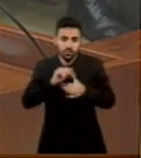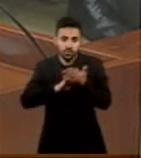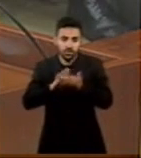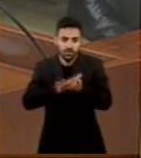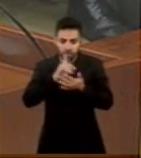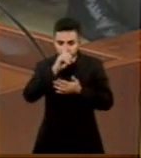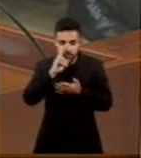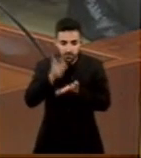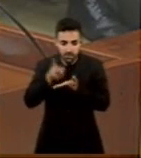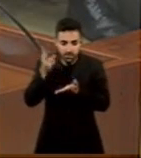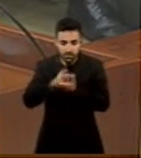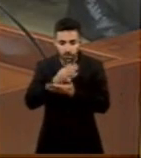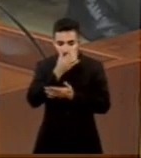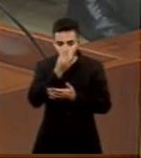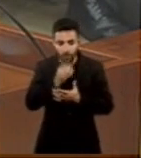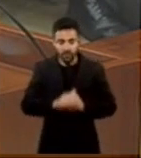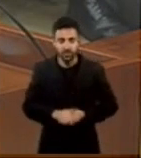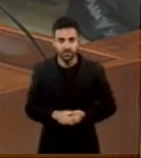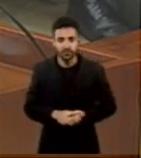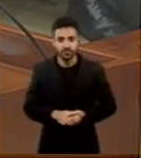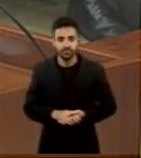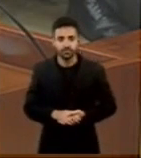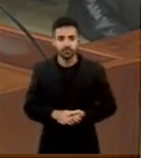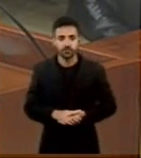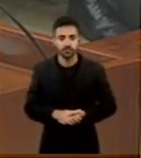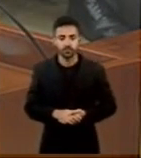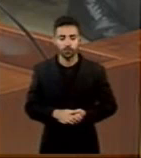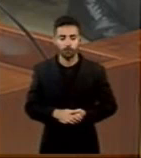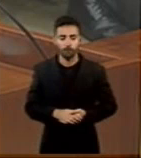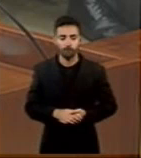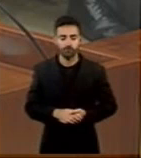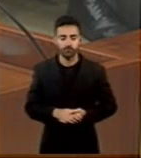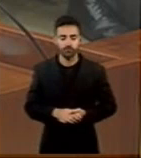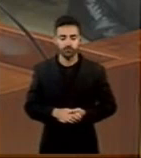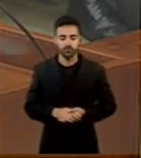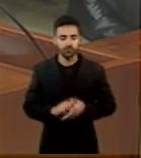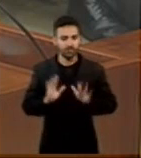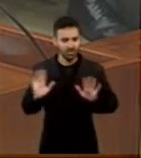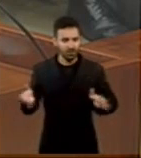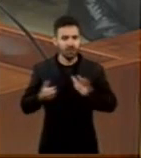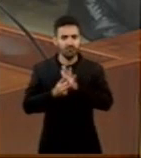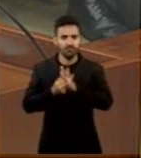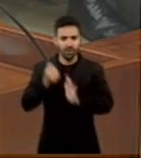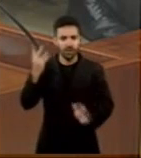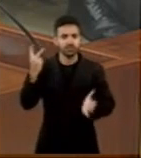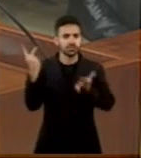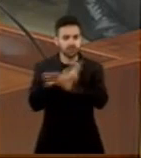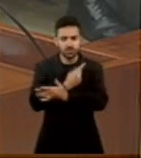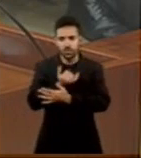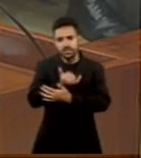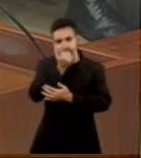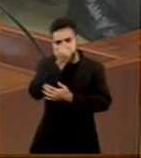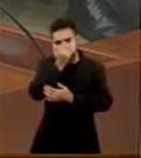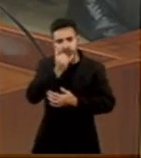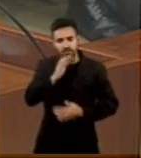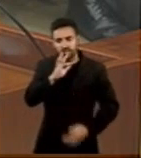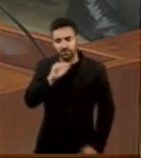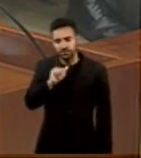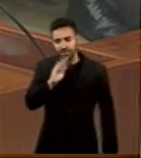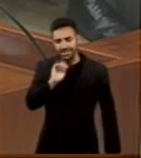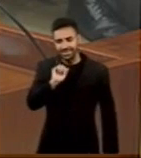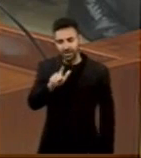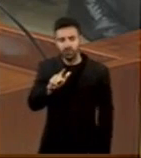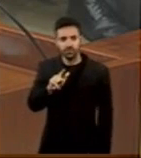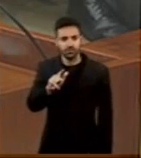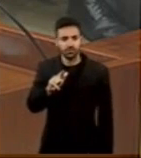mesmo. Tanto que, ultimamente, foi colocado aqui diversos casos de acidentes fatais.